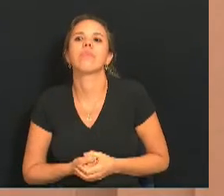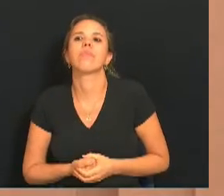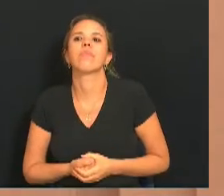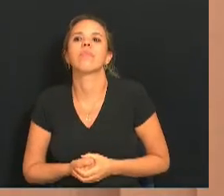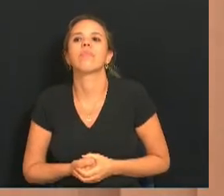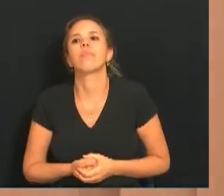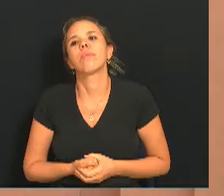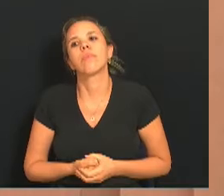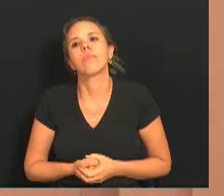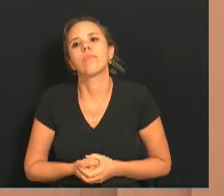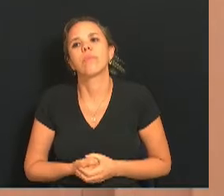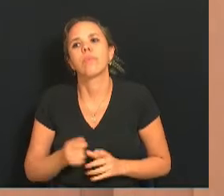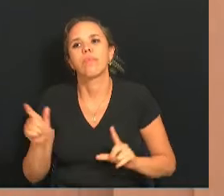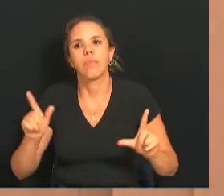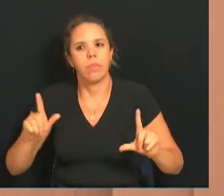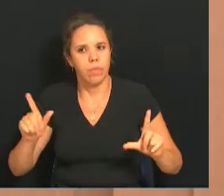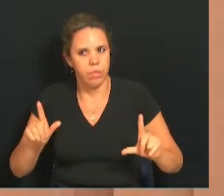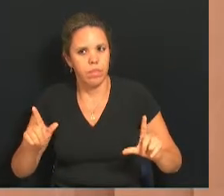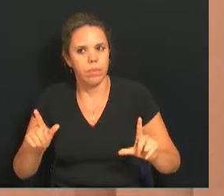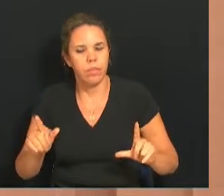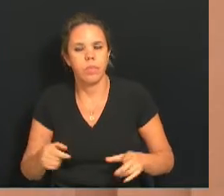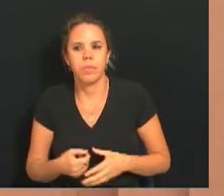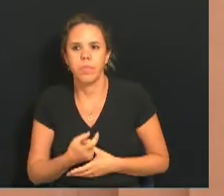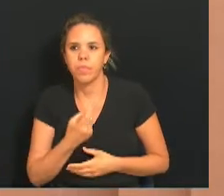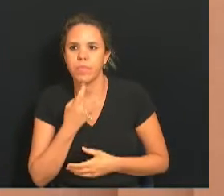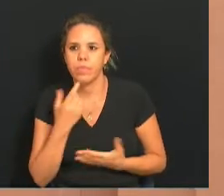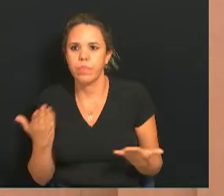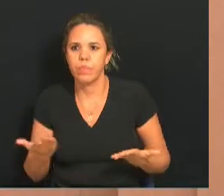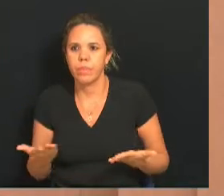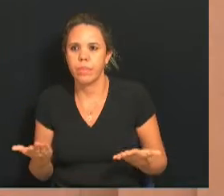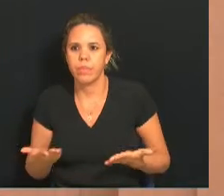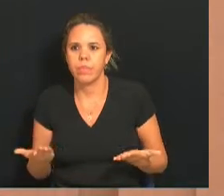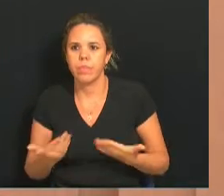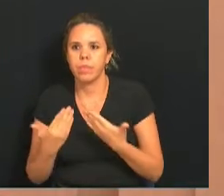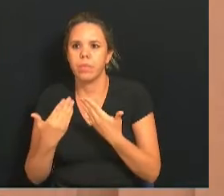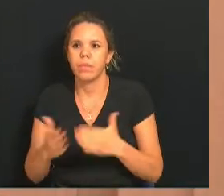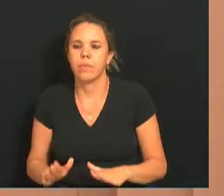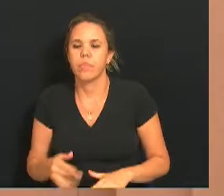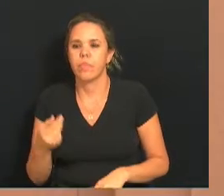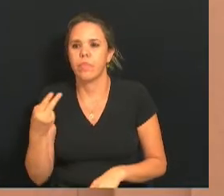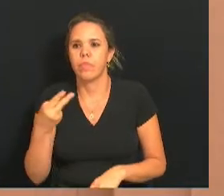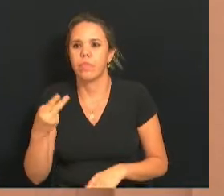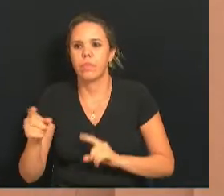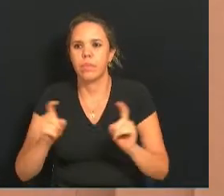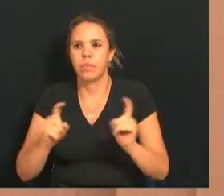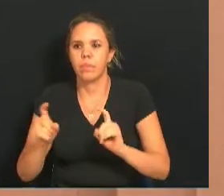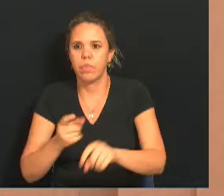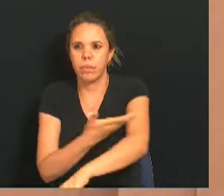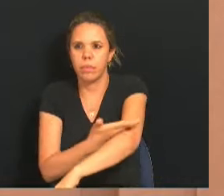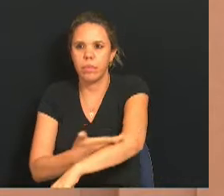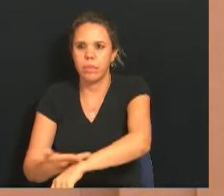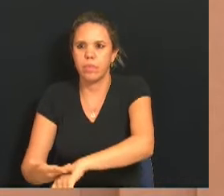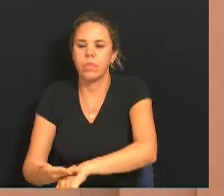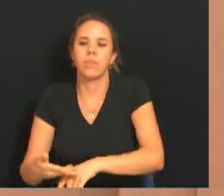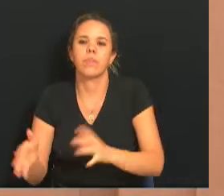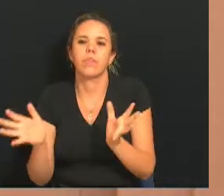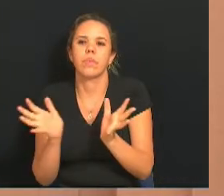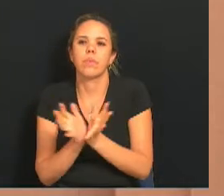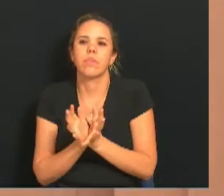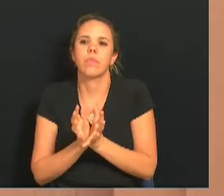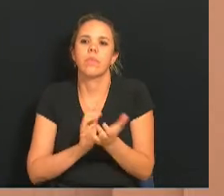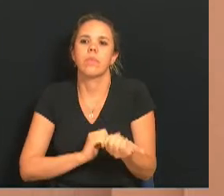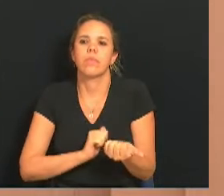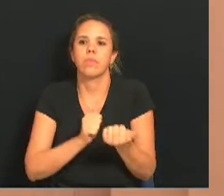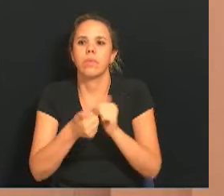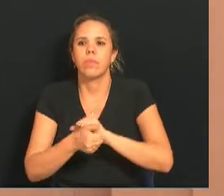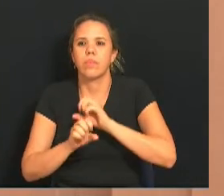canais da TV Câmara Campinas. Neste momento, nós damos abertura à segunda reunião ordinária da Comissão Permanente de